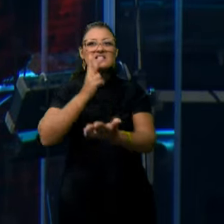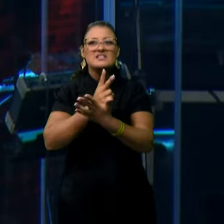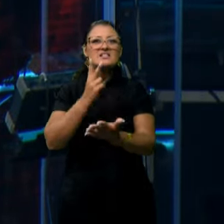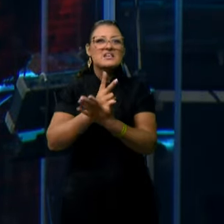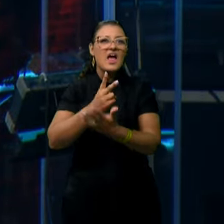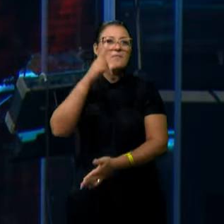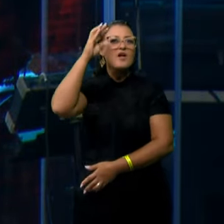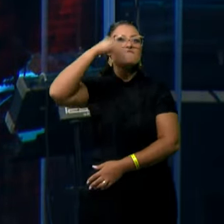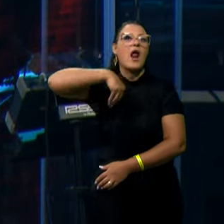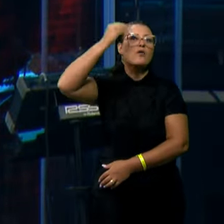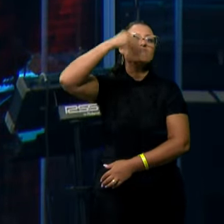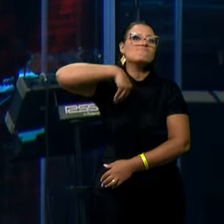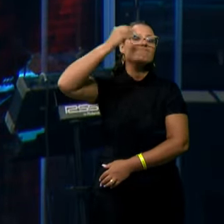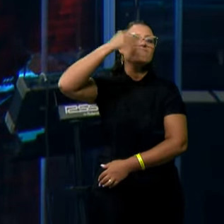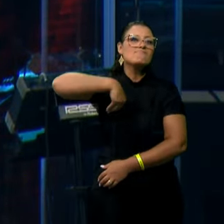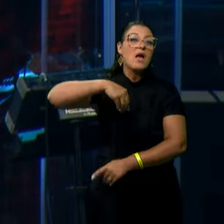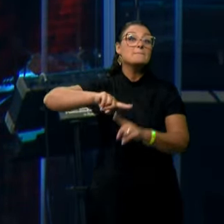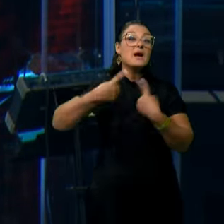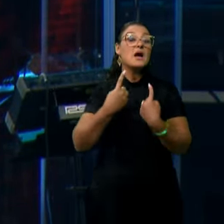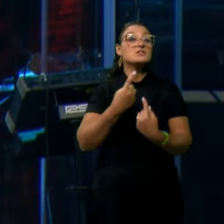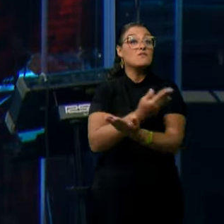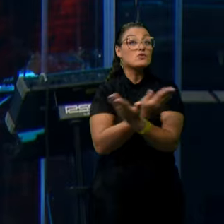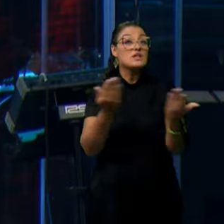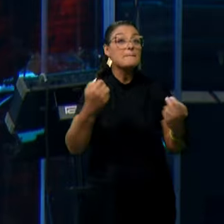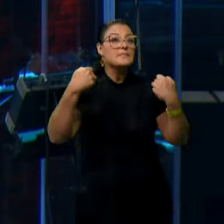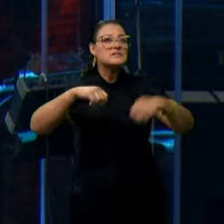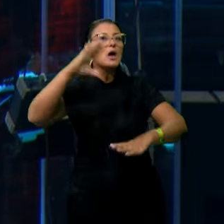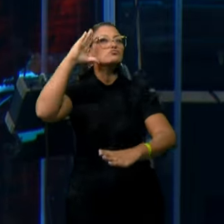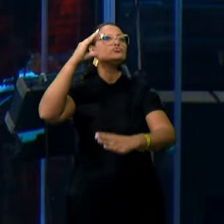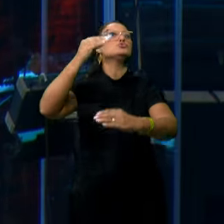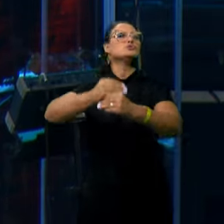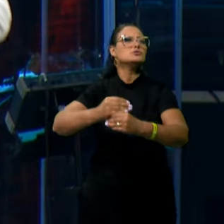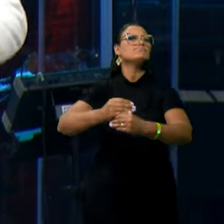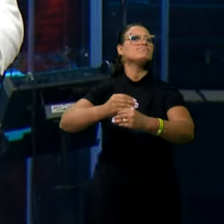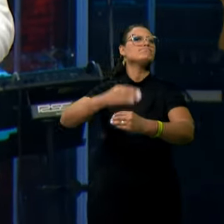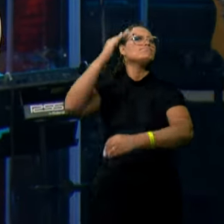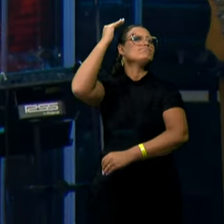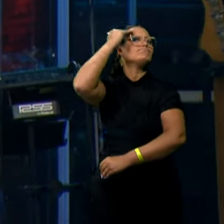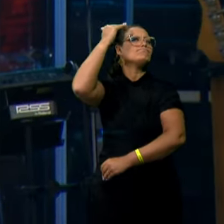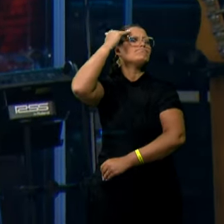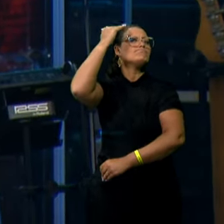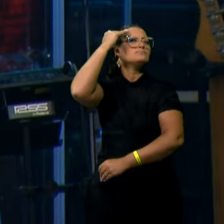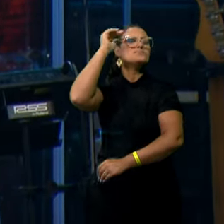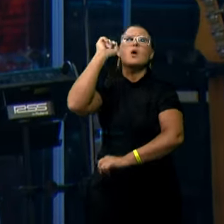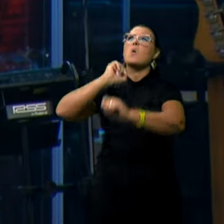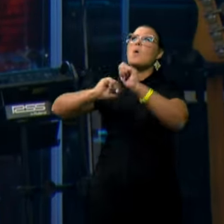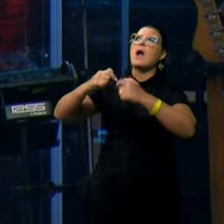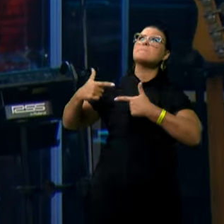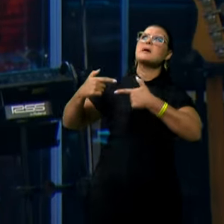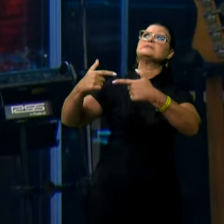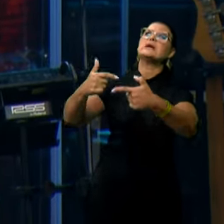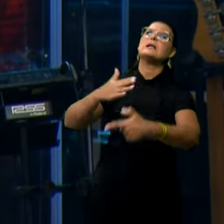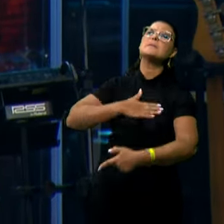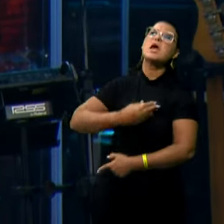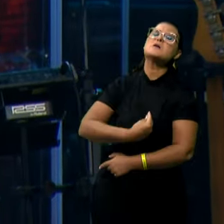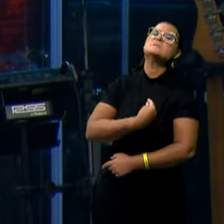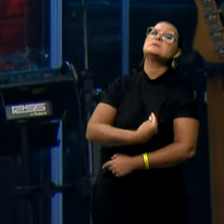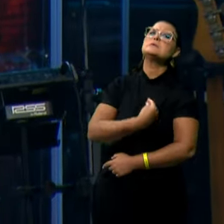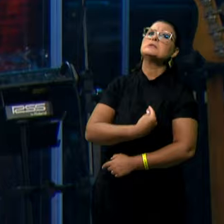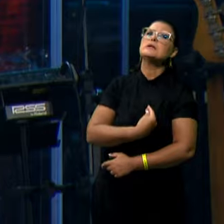você tem que discernir qual é as batalhas que você tem se você está no grupo de todavia tá lutando pelas tentação quero